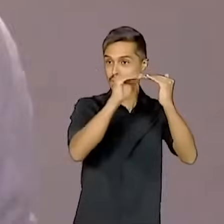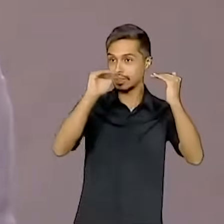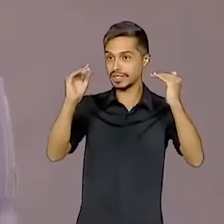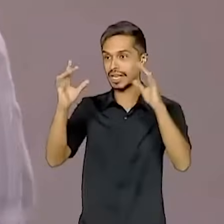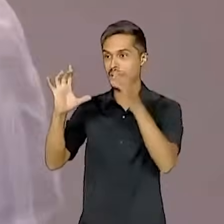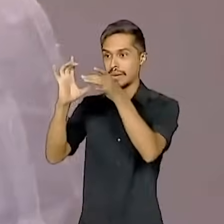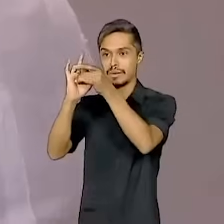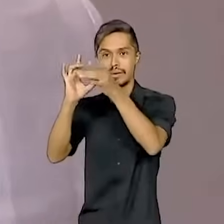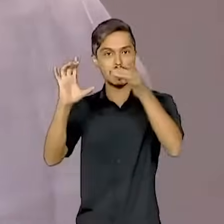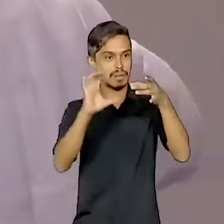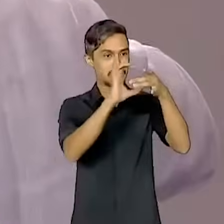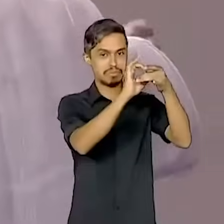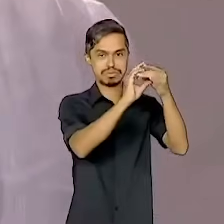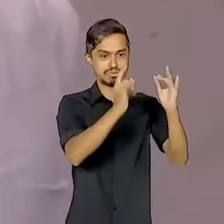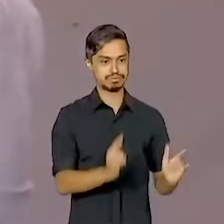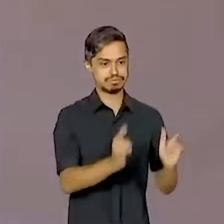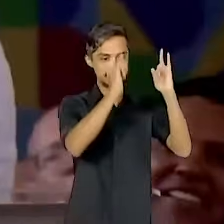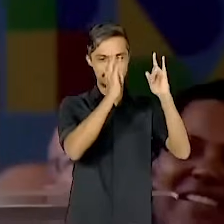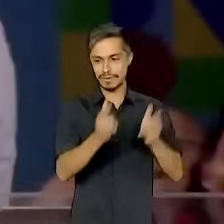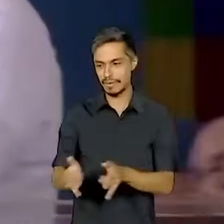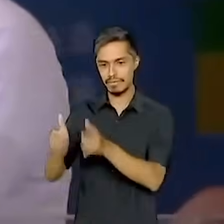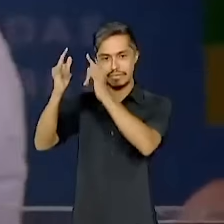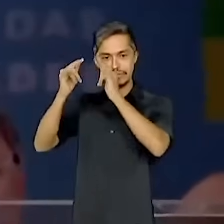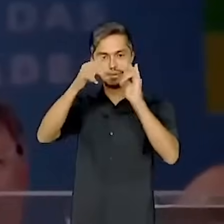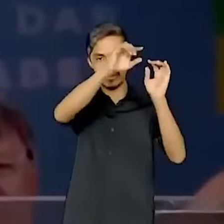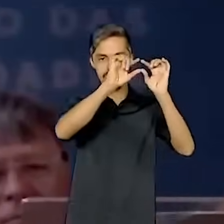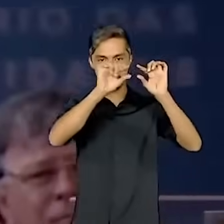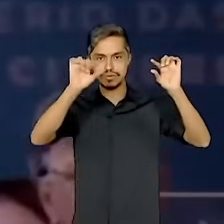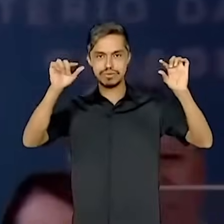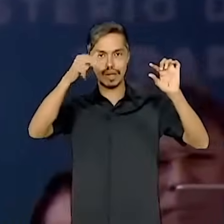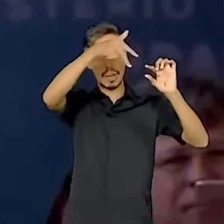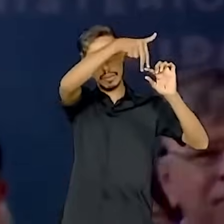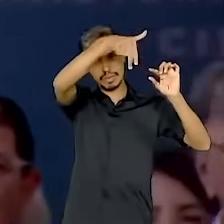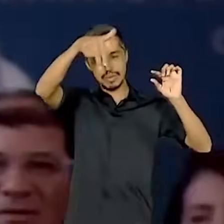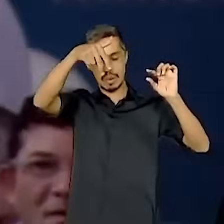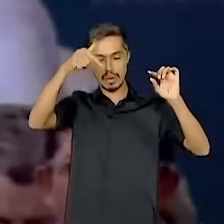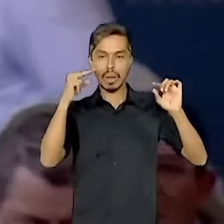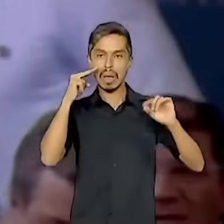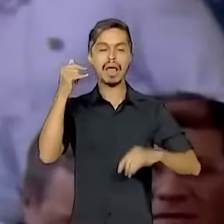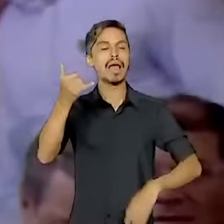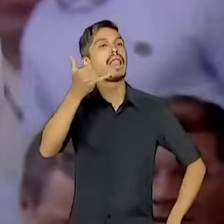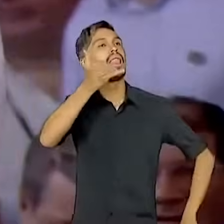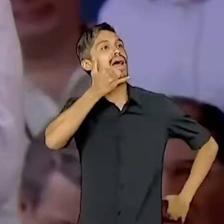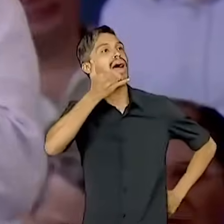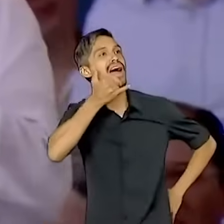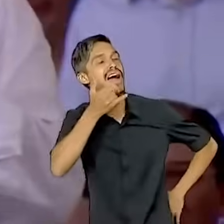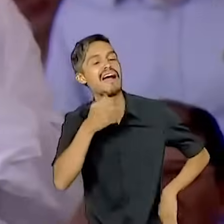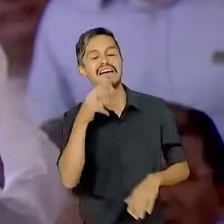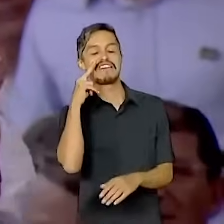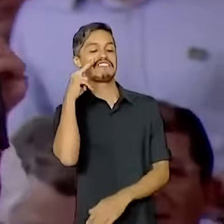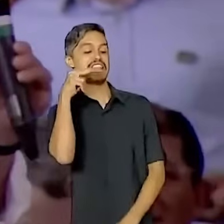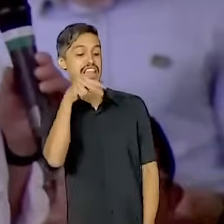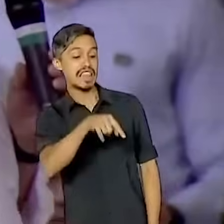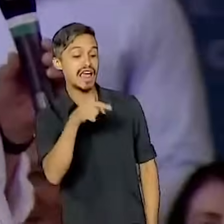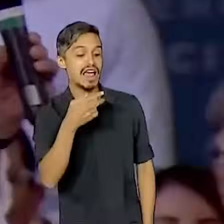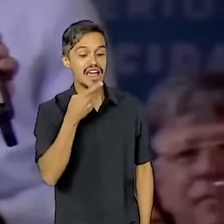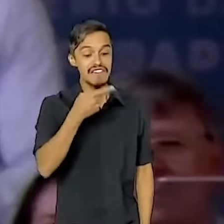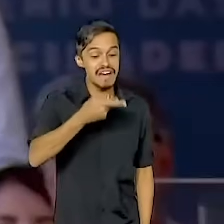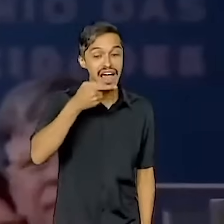Cara, o cara vai poder ficar de cima da passarela, falando para a mulher dele, para os filhos dele lá de